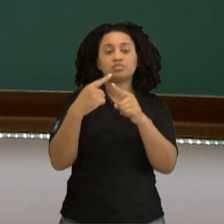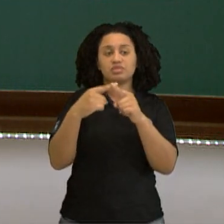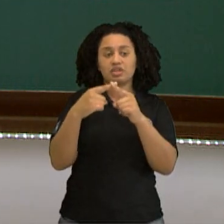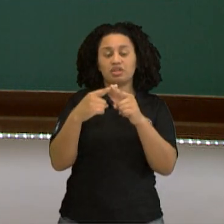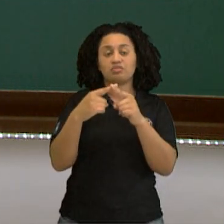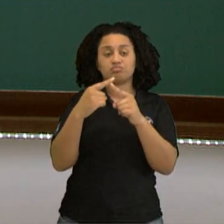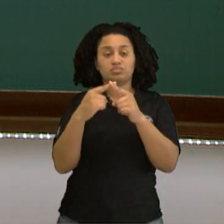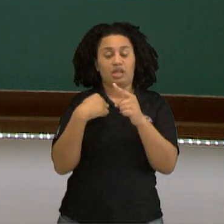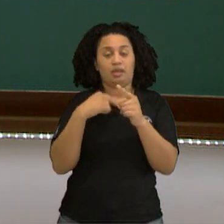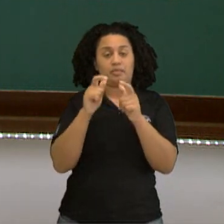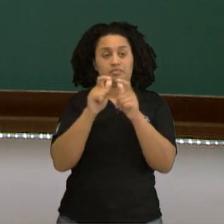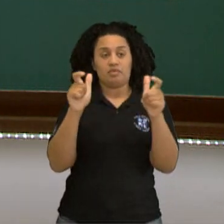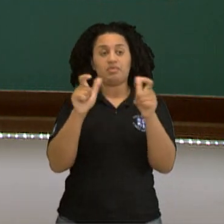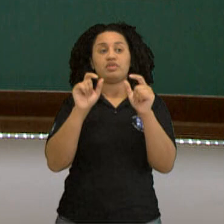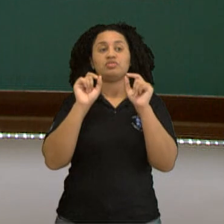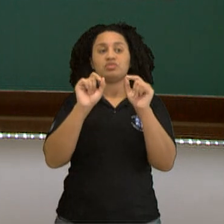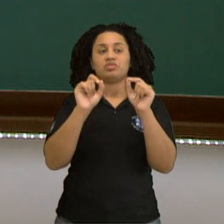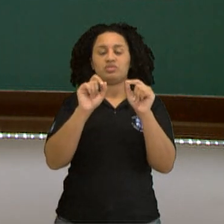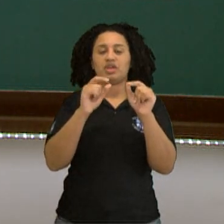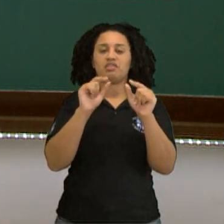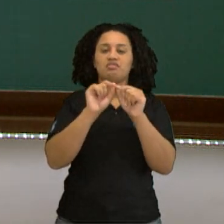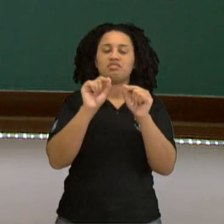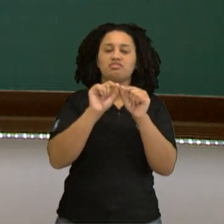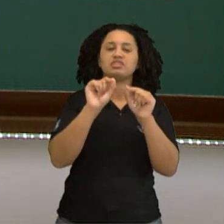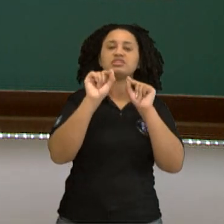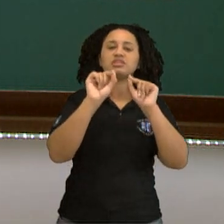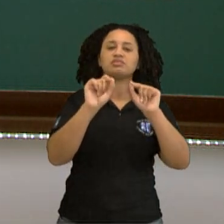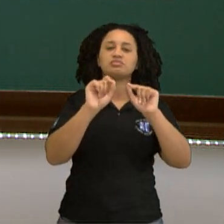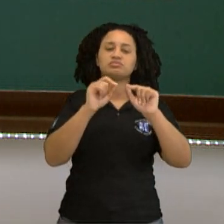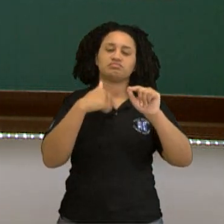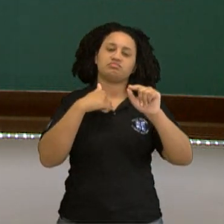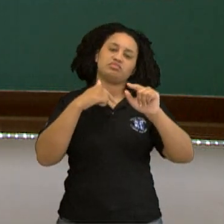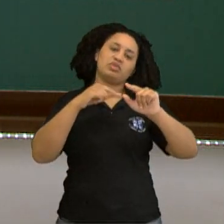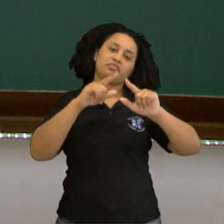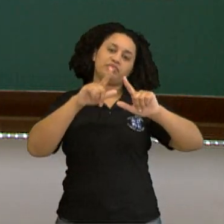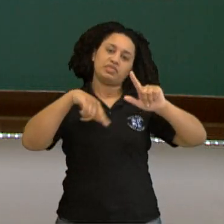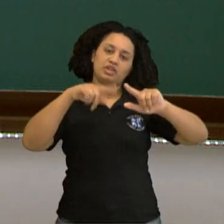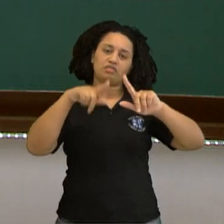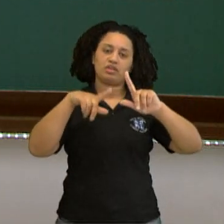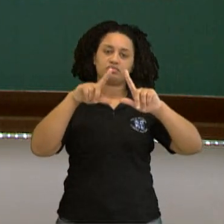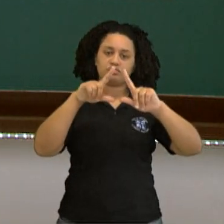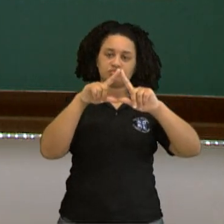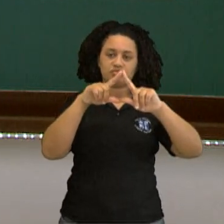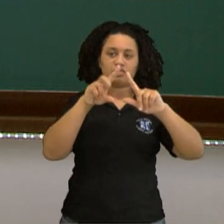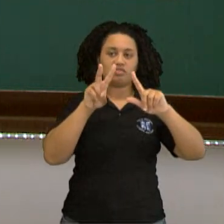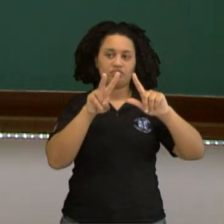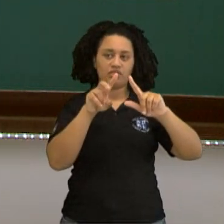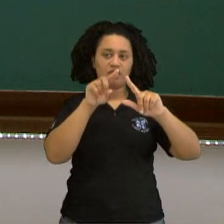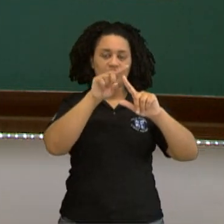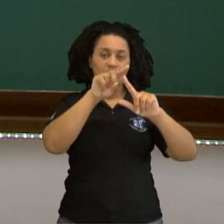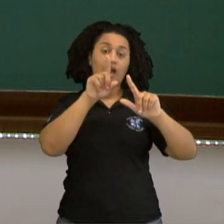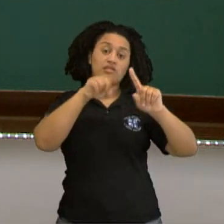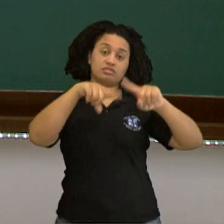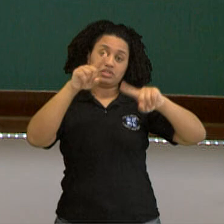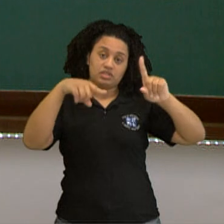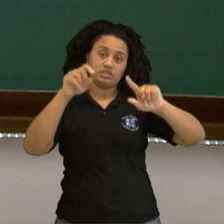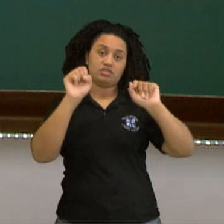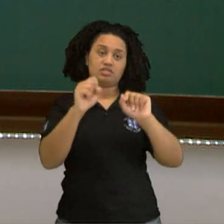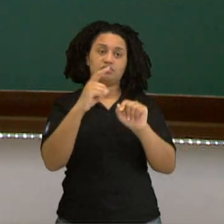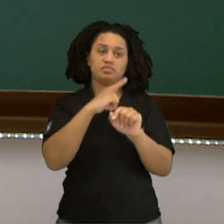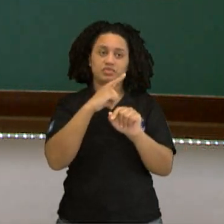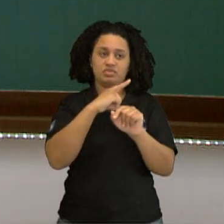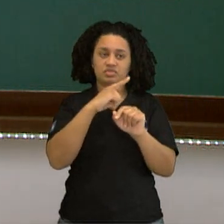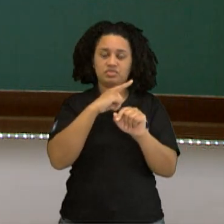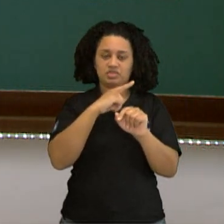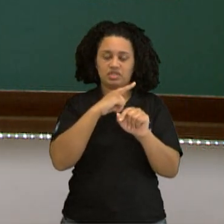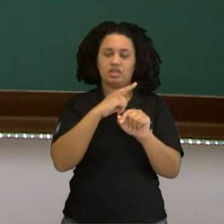Porque normalmente você vai fazer uma unidade derivada aqui, certo? Que você terá a velocidade de